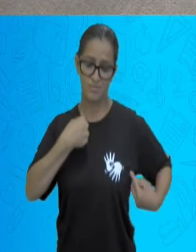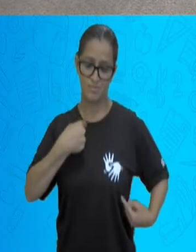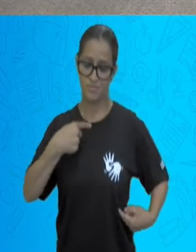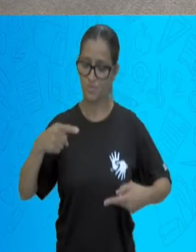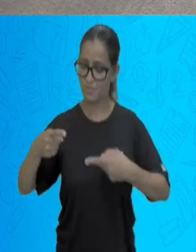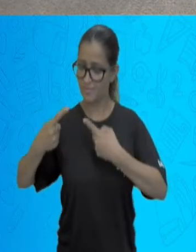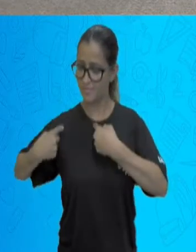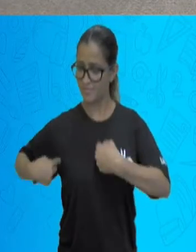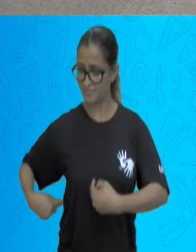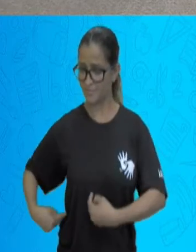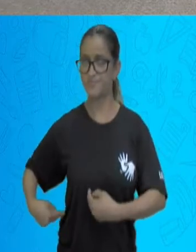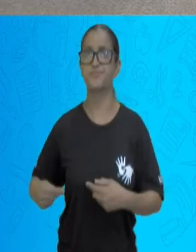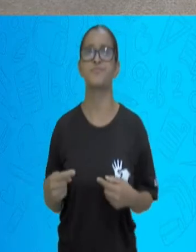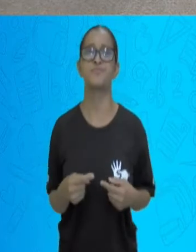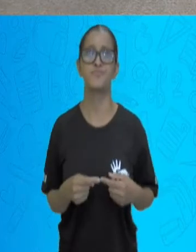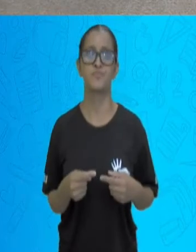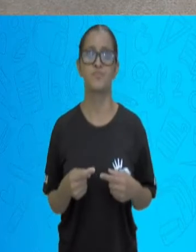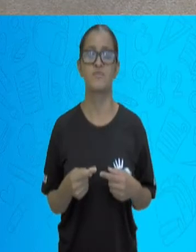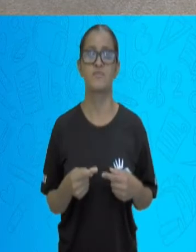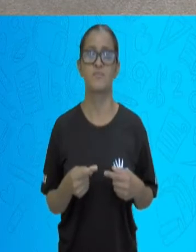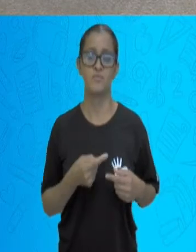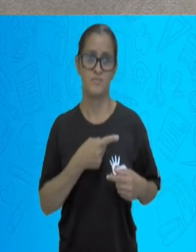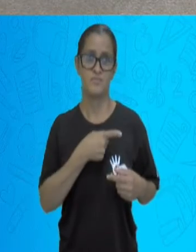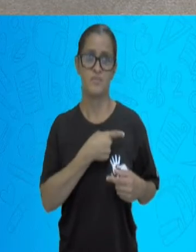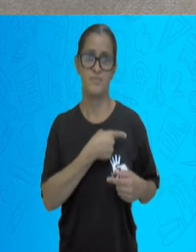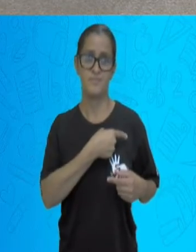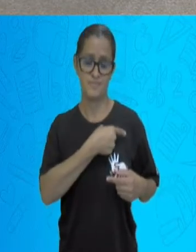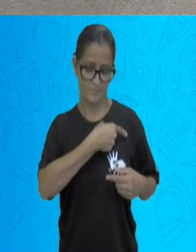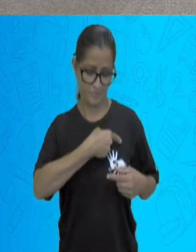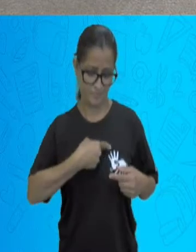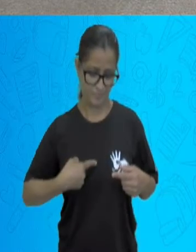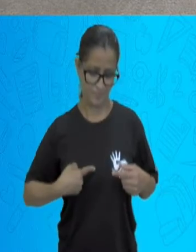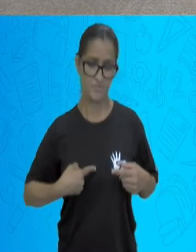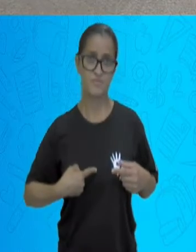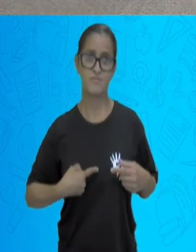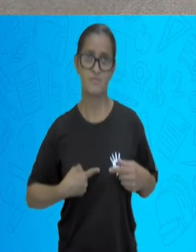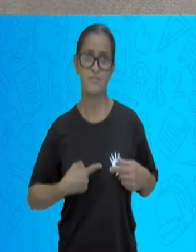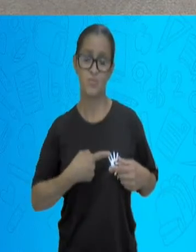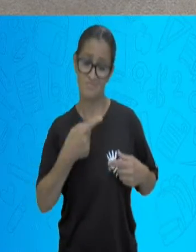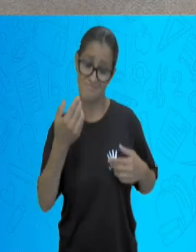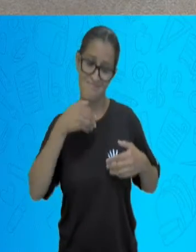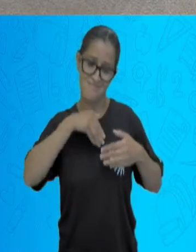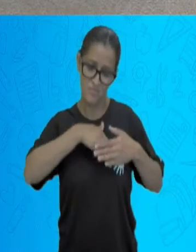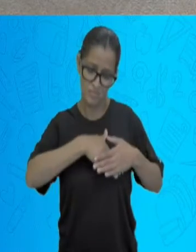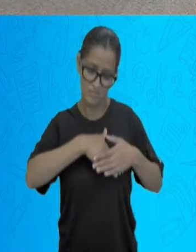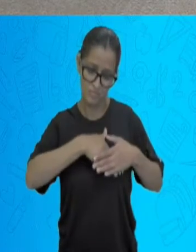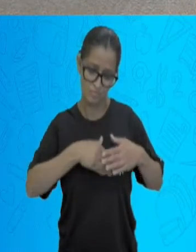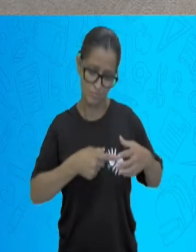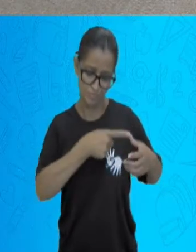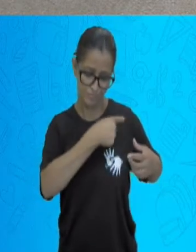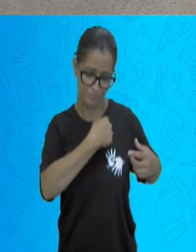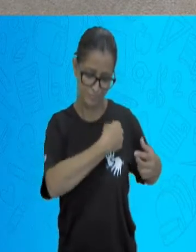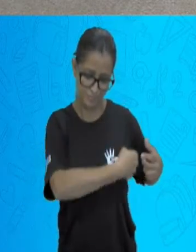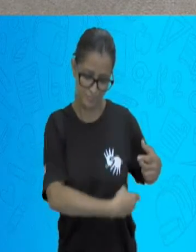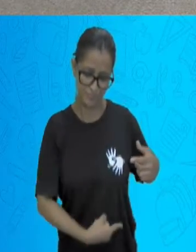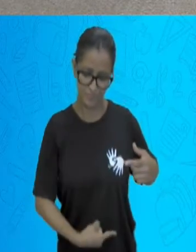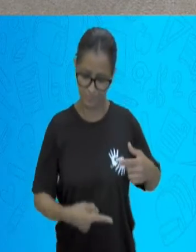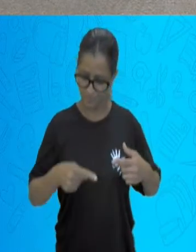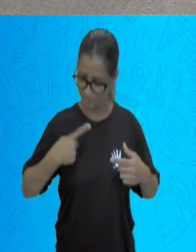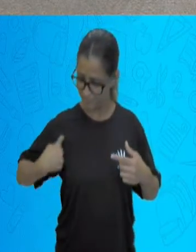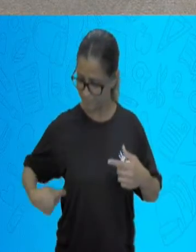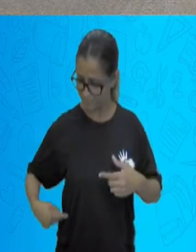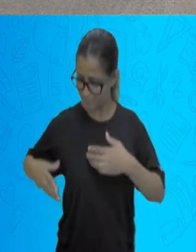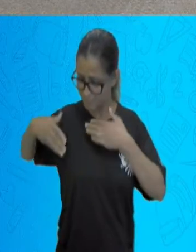pulmão esquerdo. Nós temos brônquios, e os brônquios estão bem